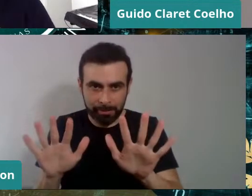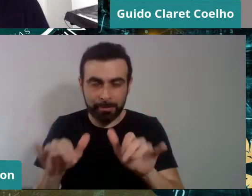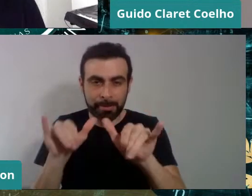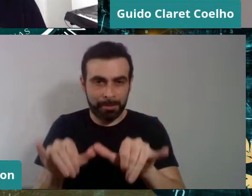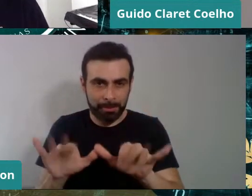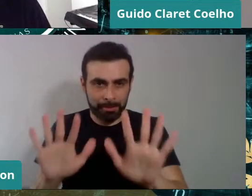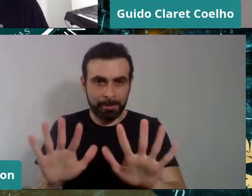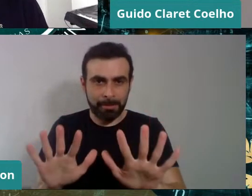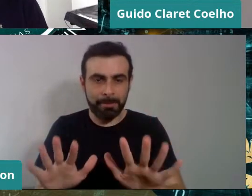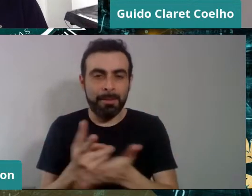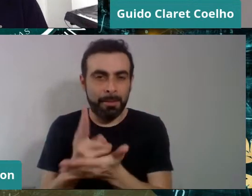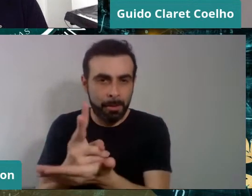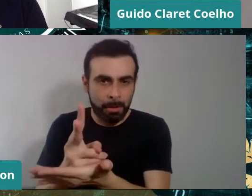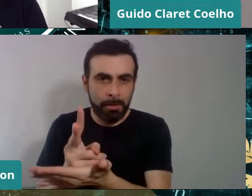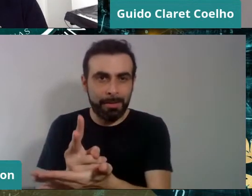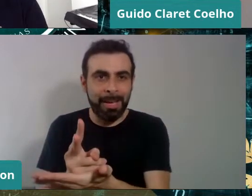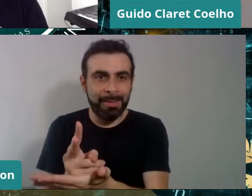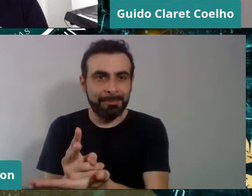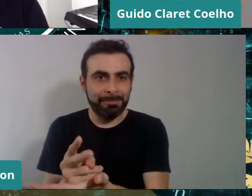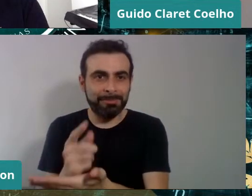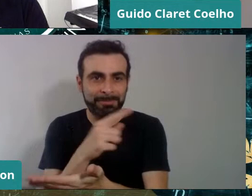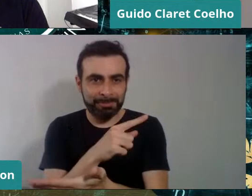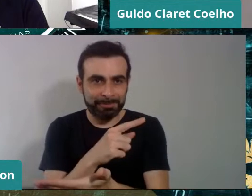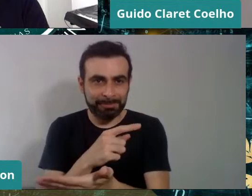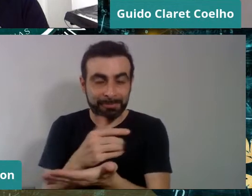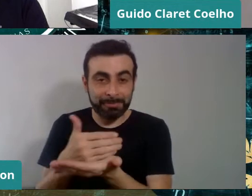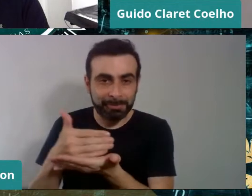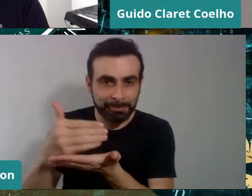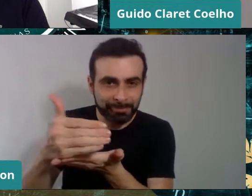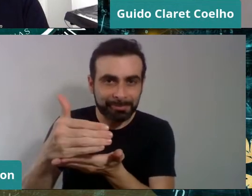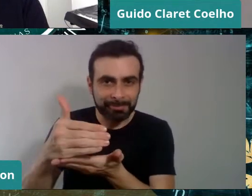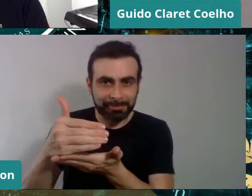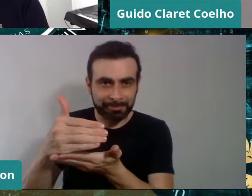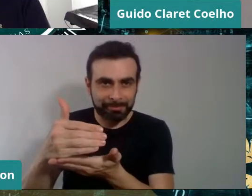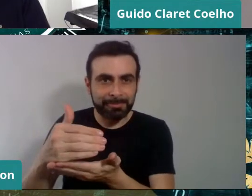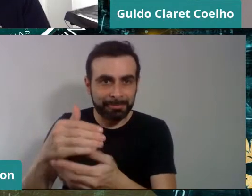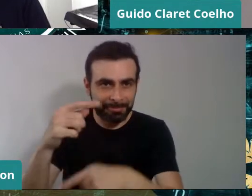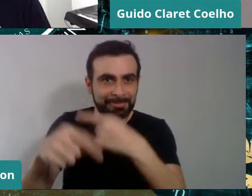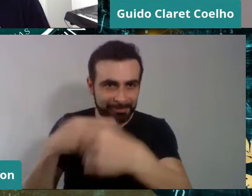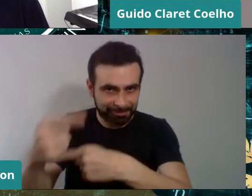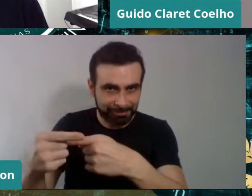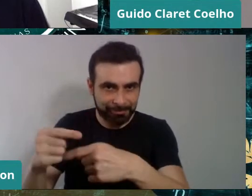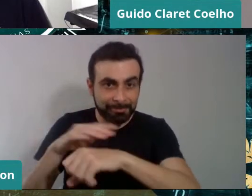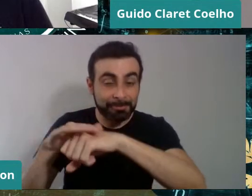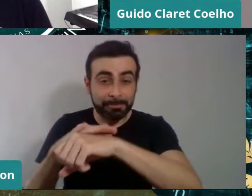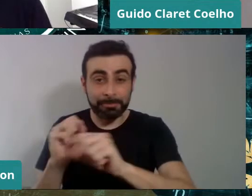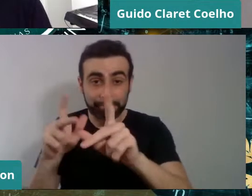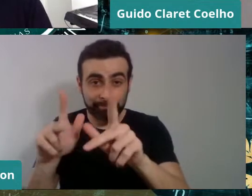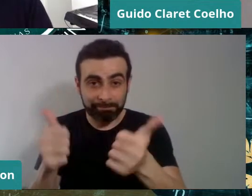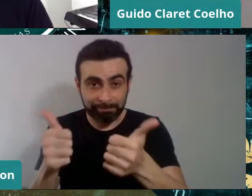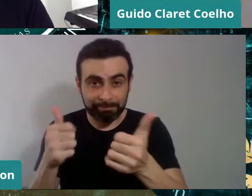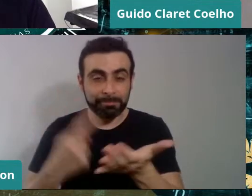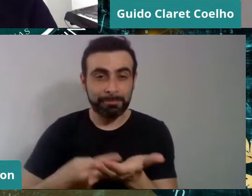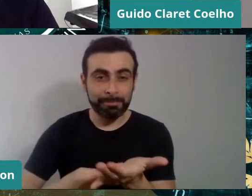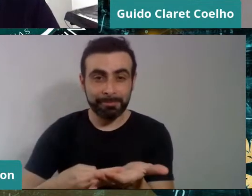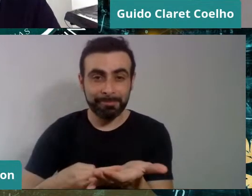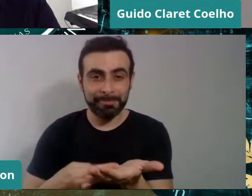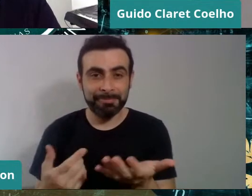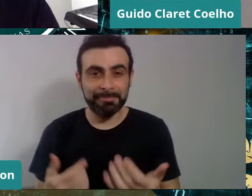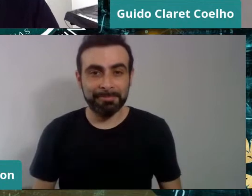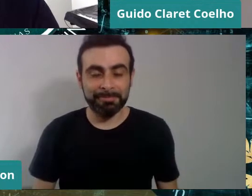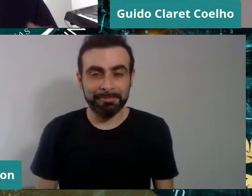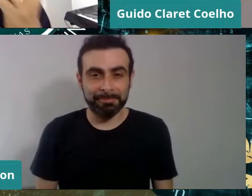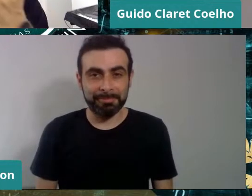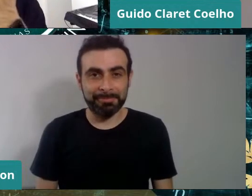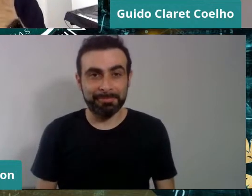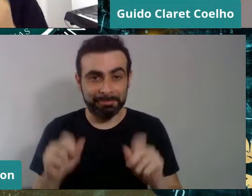comigo, eu vou caminhar mais um pouquinho e eu vou... E nós vamos conversando, tá bom? Pois não. Tá bom. Tá